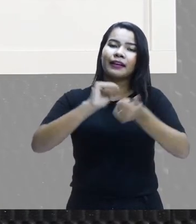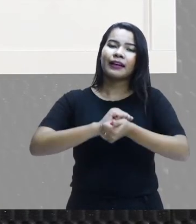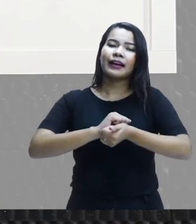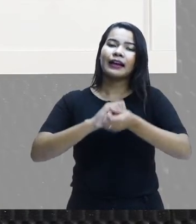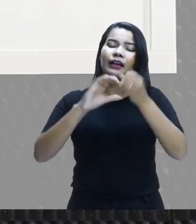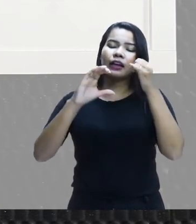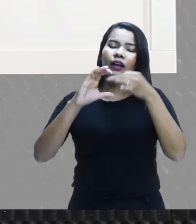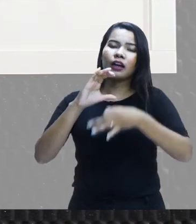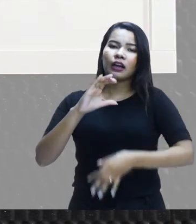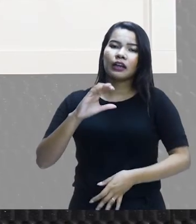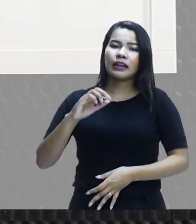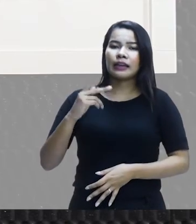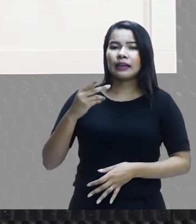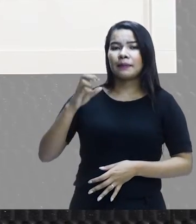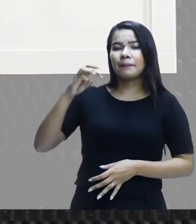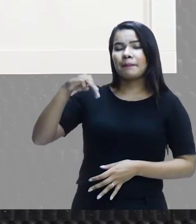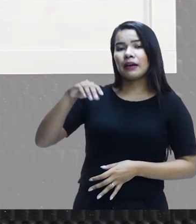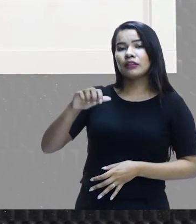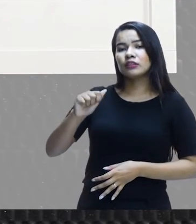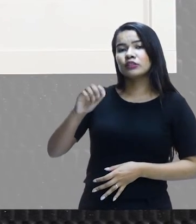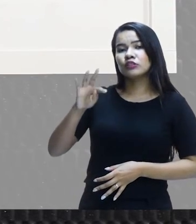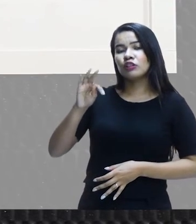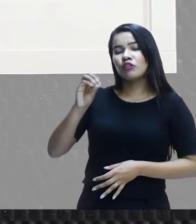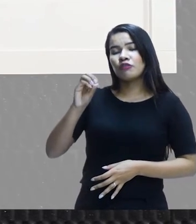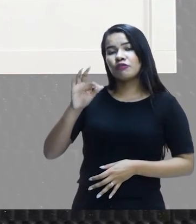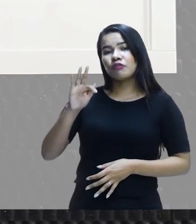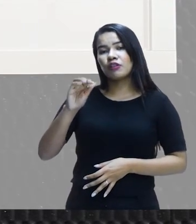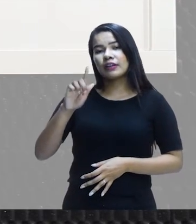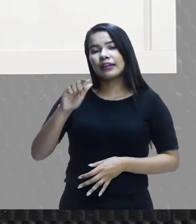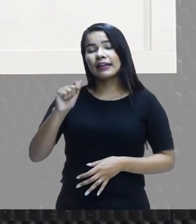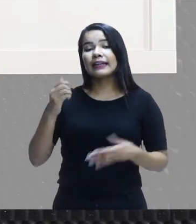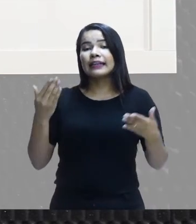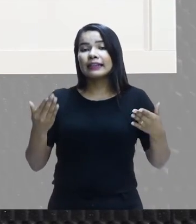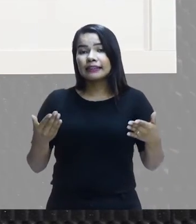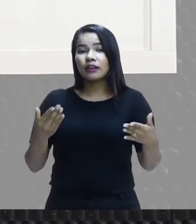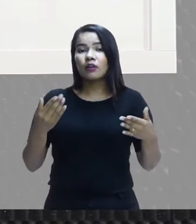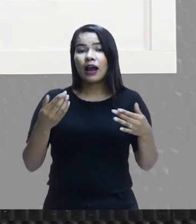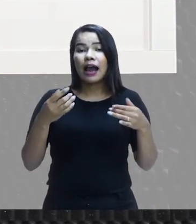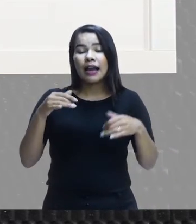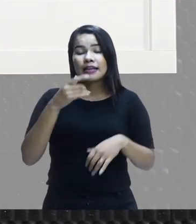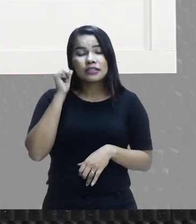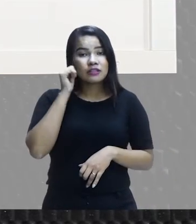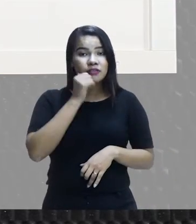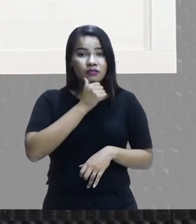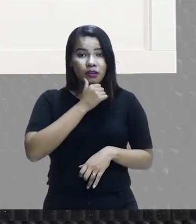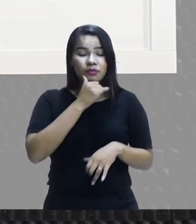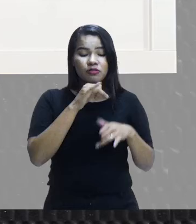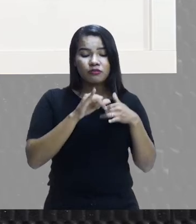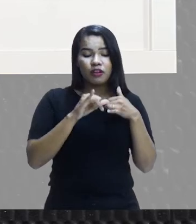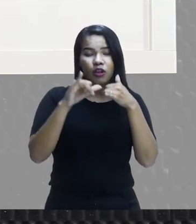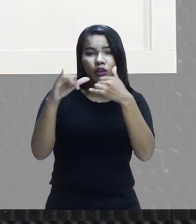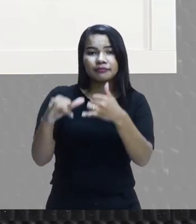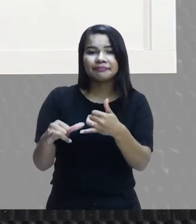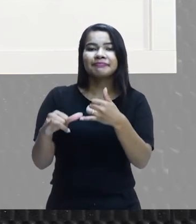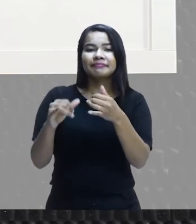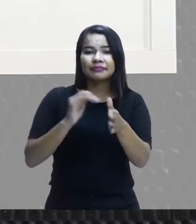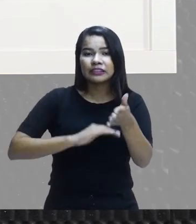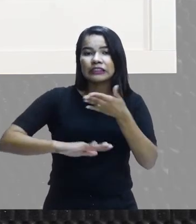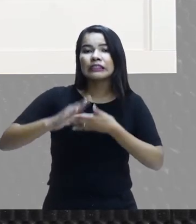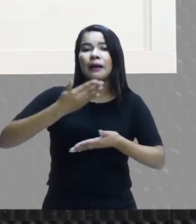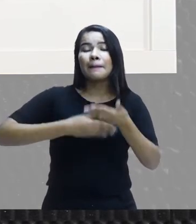professor? Que se alimenta de sangue. Então, as fêmeas são os veículos de transmissão. Porém, elas não são o